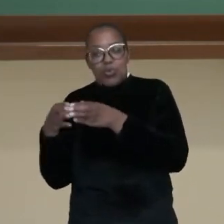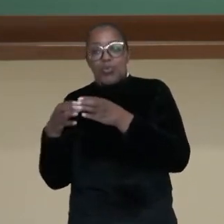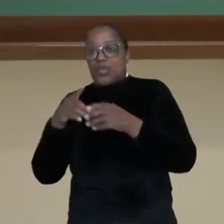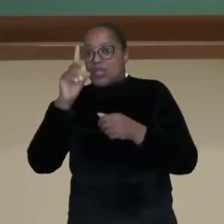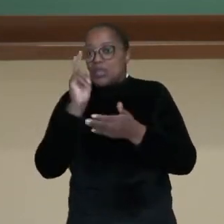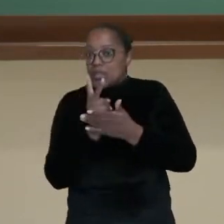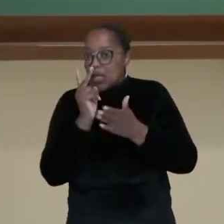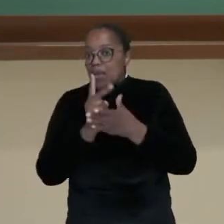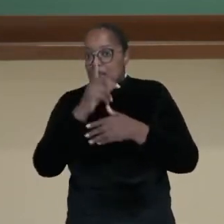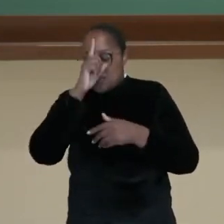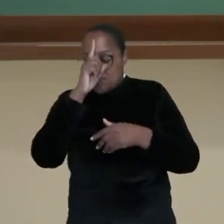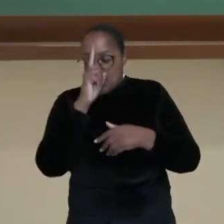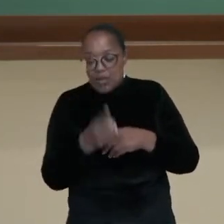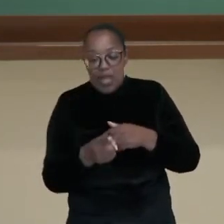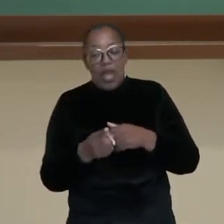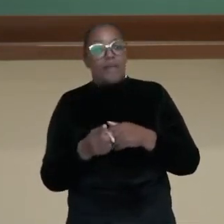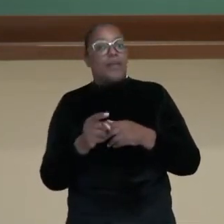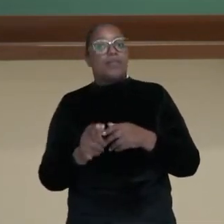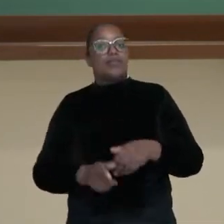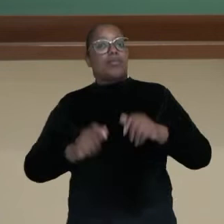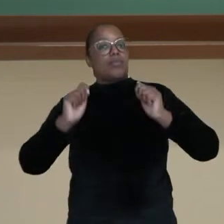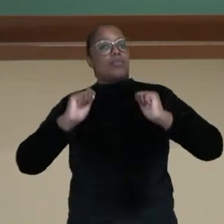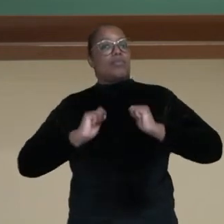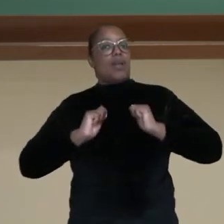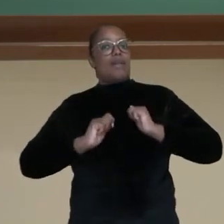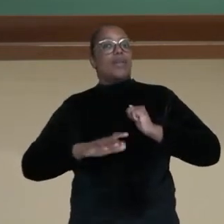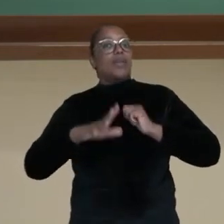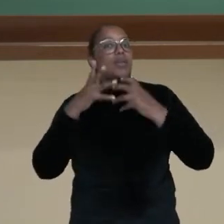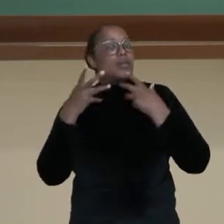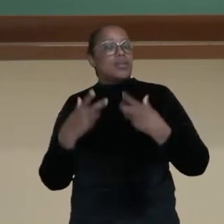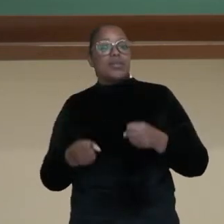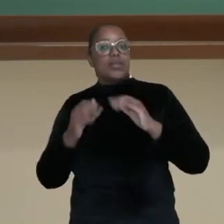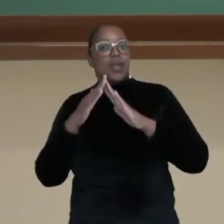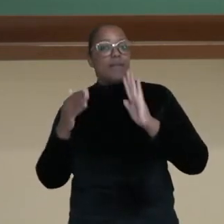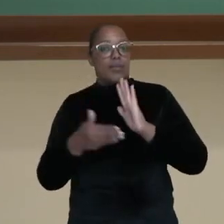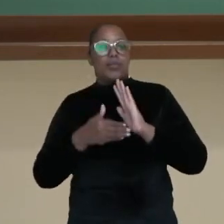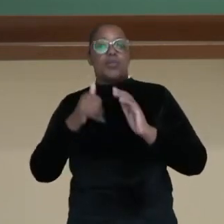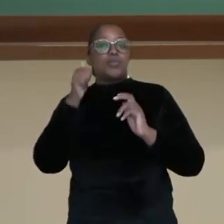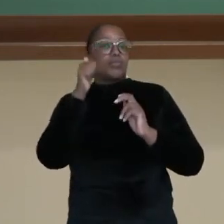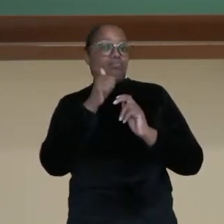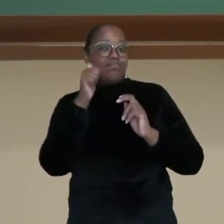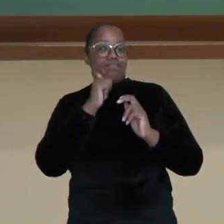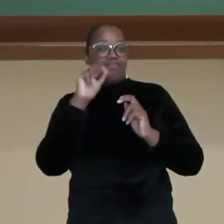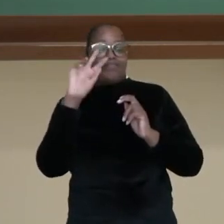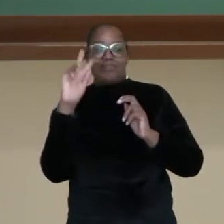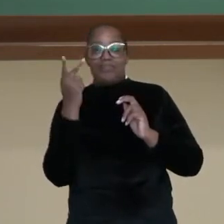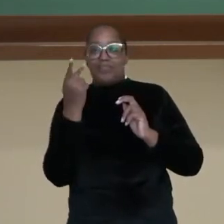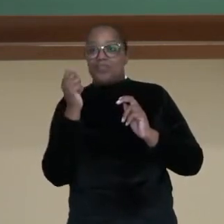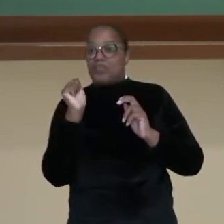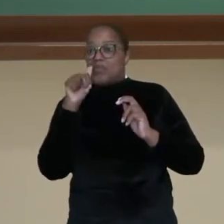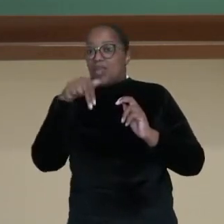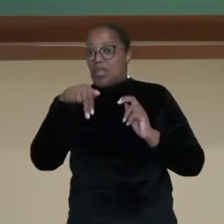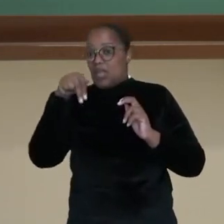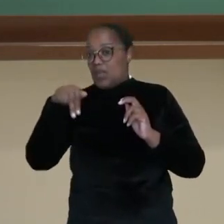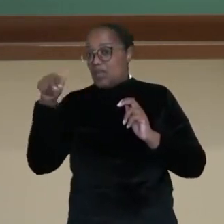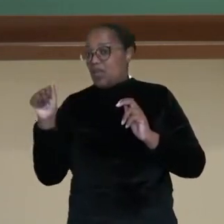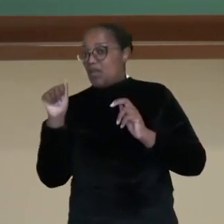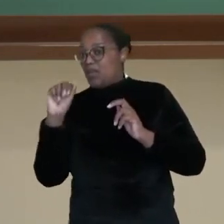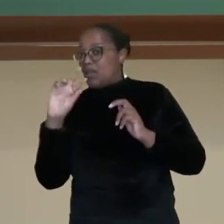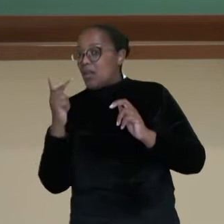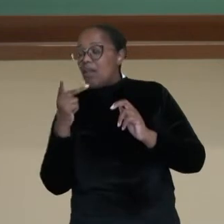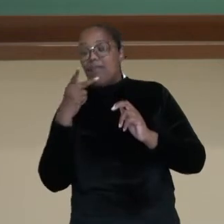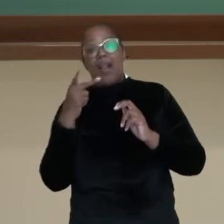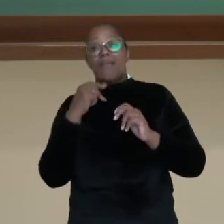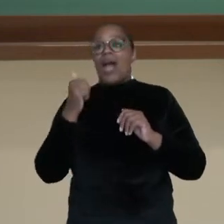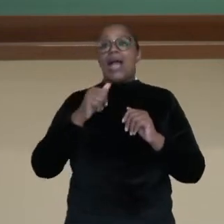obedece. É claro que quando a Hannah Arendt está falando isso, ela não está falando assim, ah, então os alemães foram os coitados. É claro que não, né?